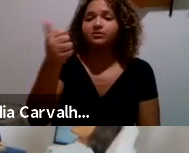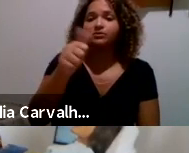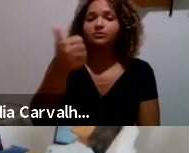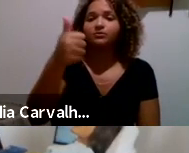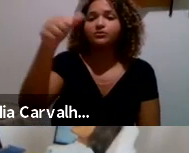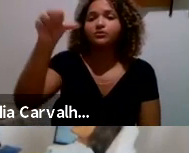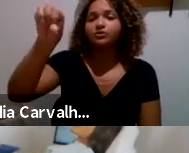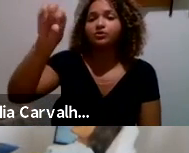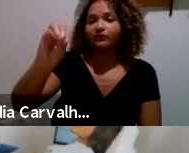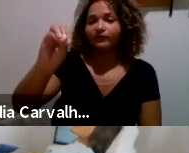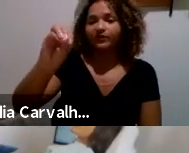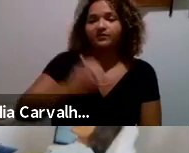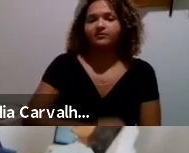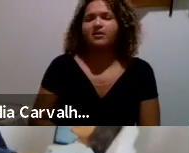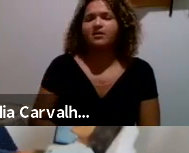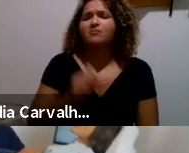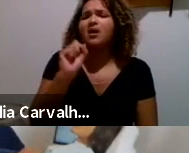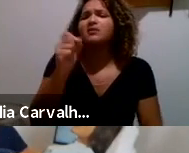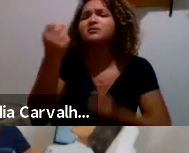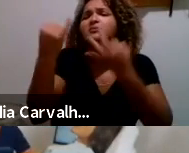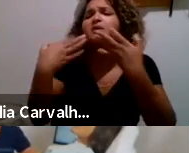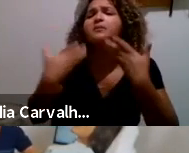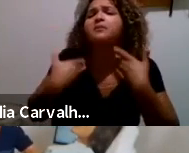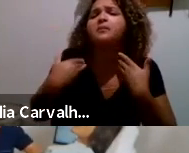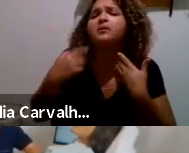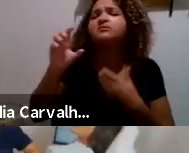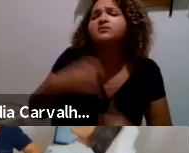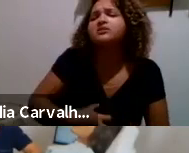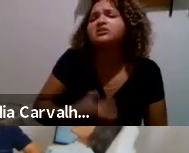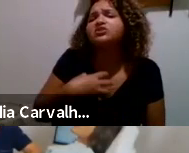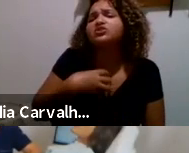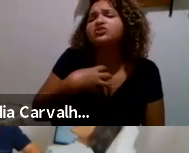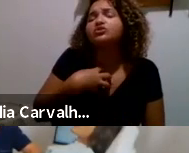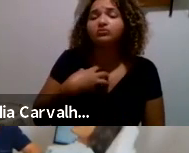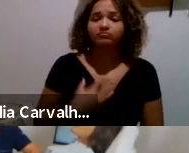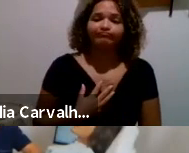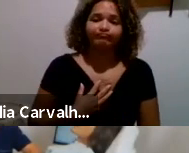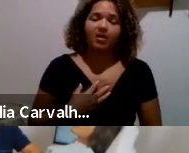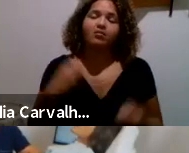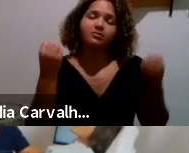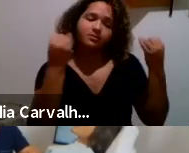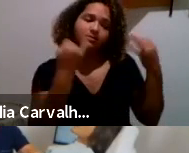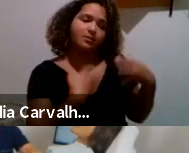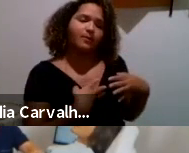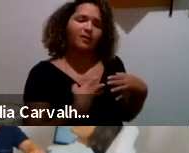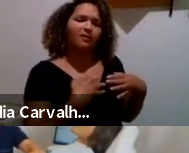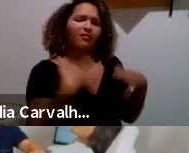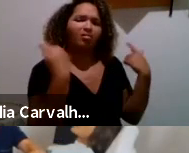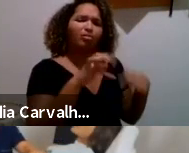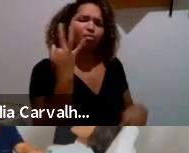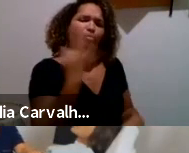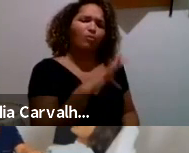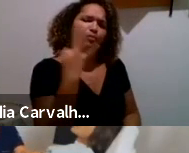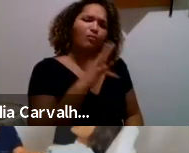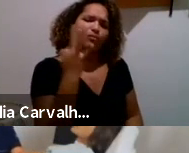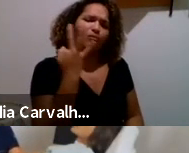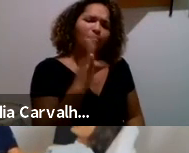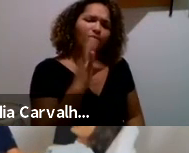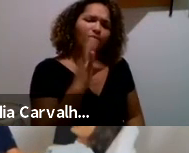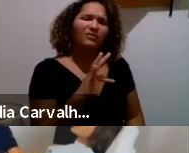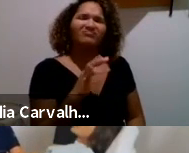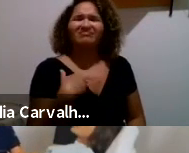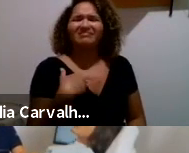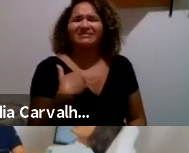15/11/90. Ok. O que você está sentindo? Fala para mim. Eu estou com muita dor, não estou aguentando. Você está com dor desde que